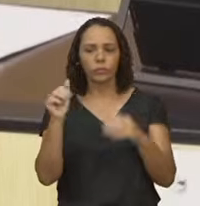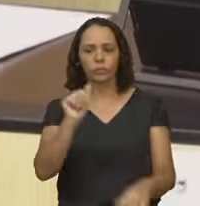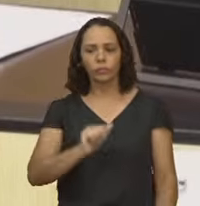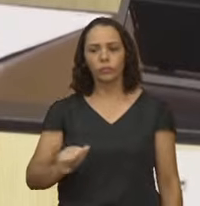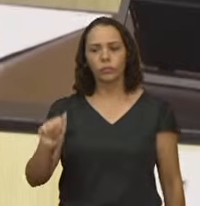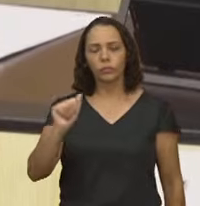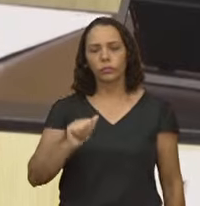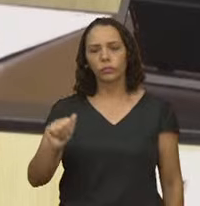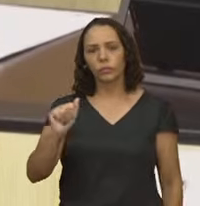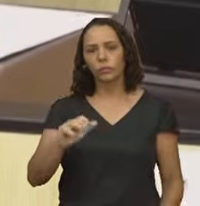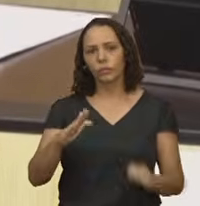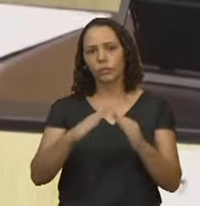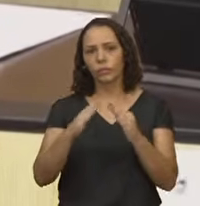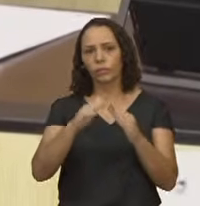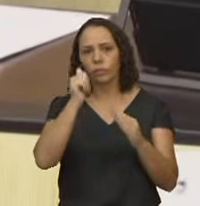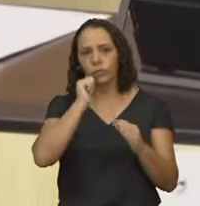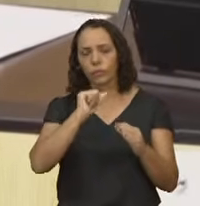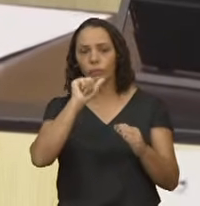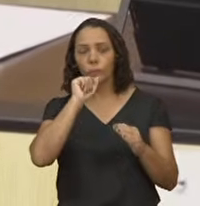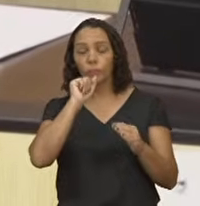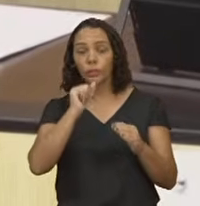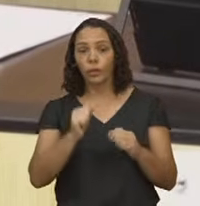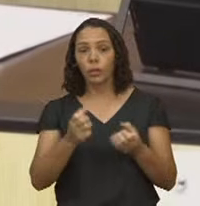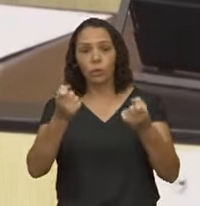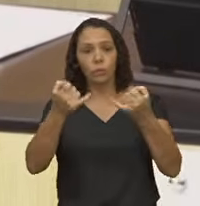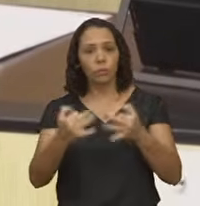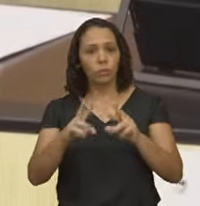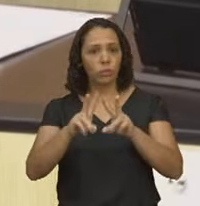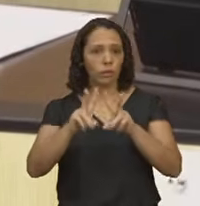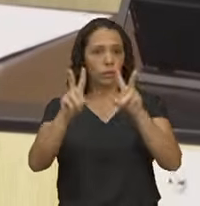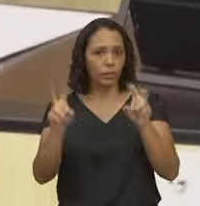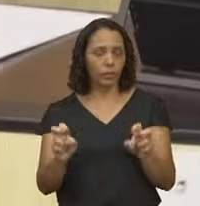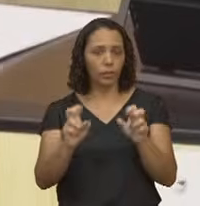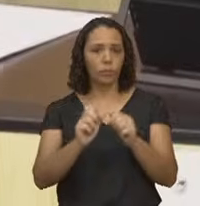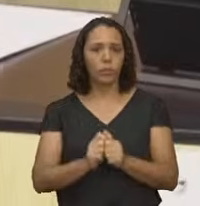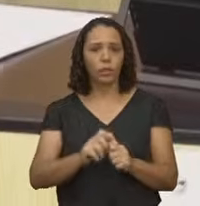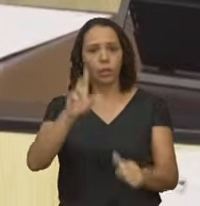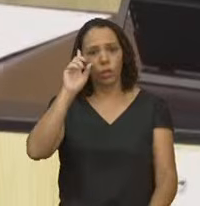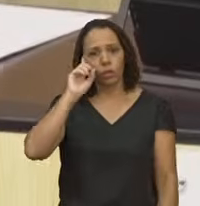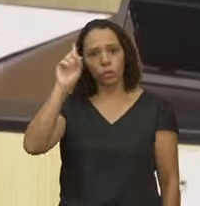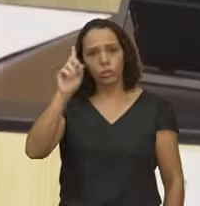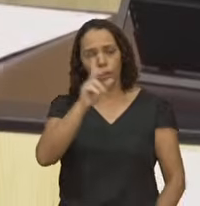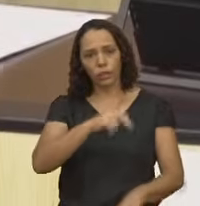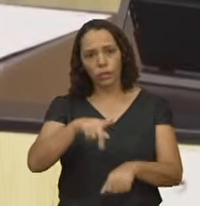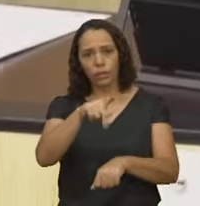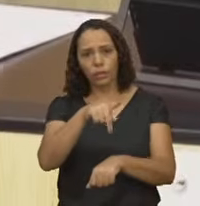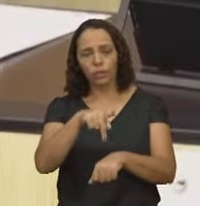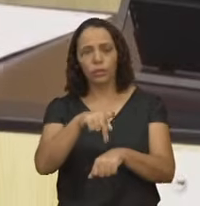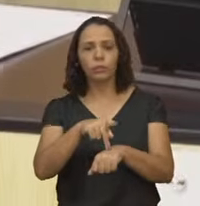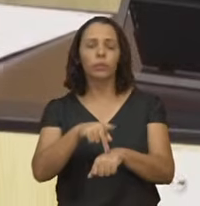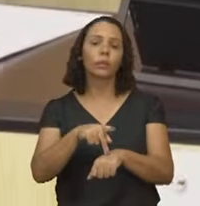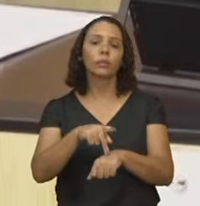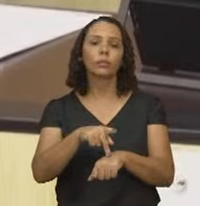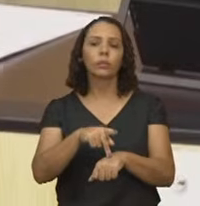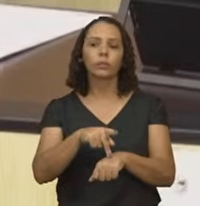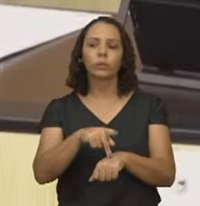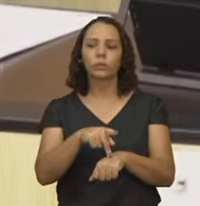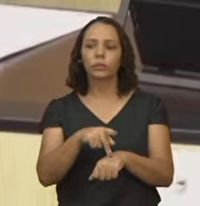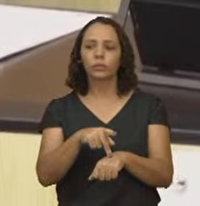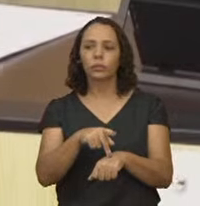Associação Casa Mãe, que vai tratar do tema Dia Nacional do